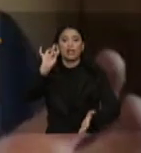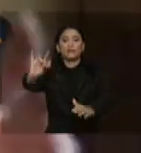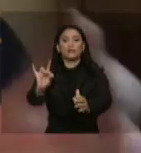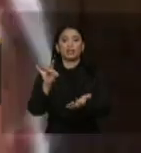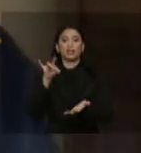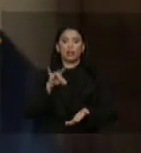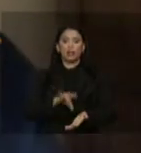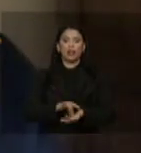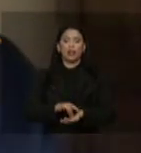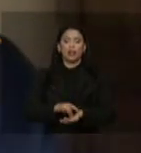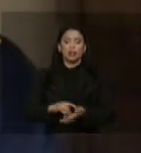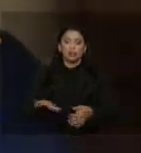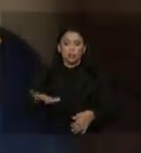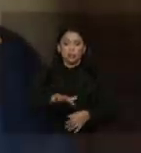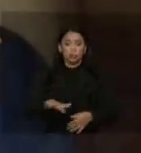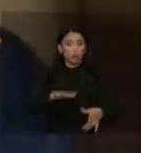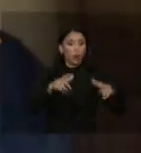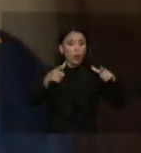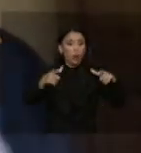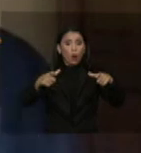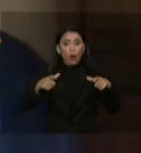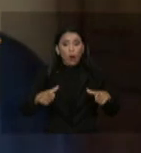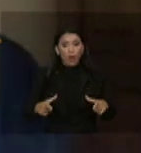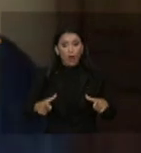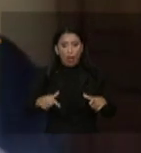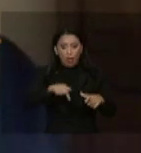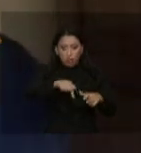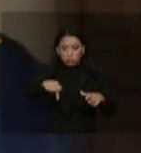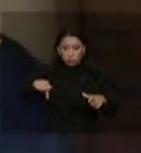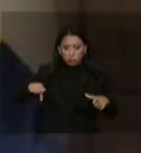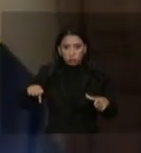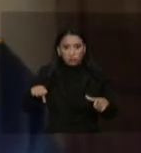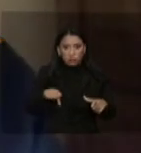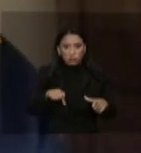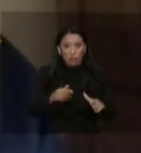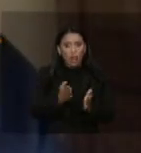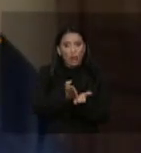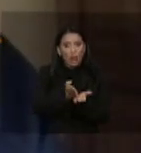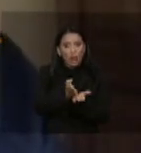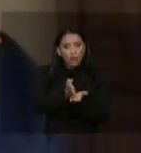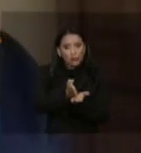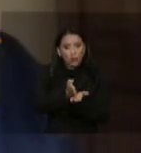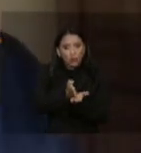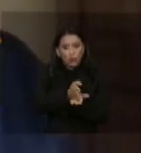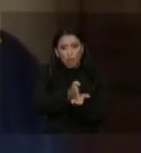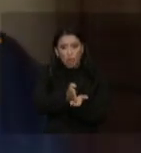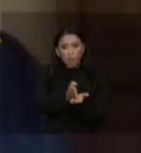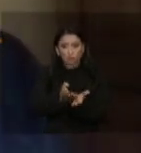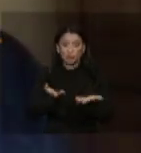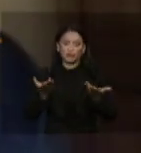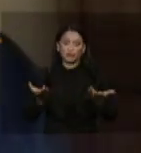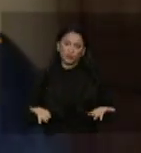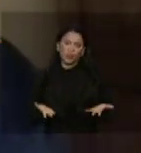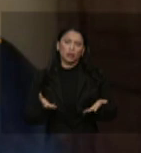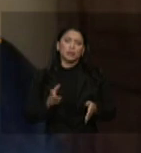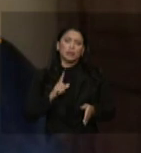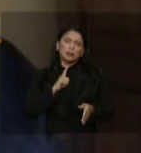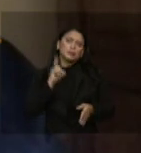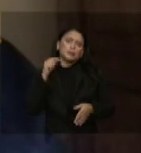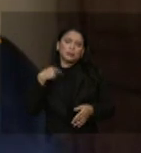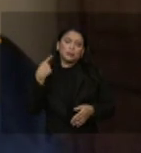dentro de um determinado território território físico balizado pelas fronteiras mas essa questão foi pouco a pouco